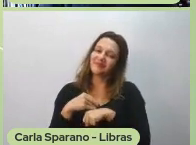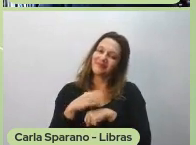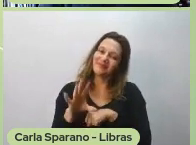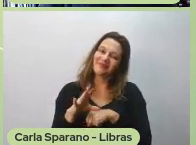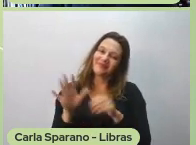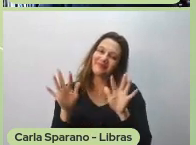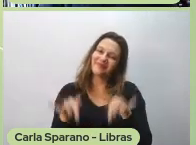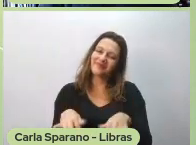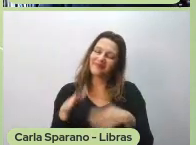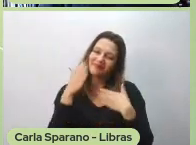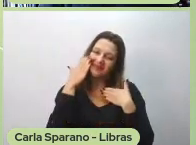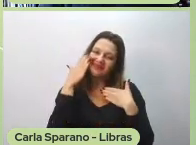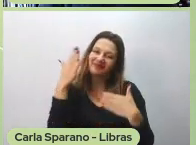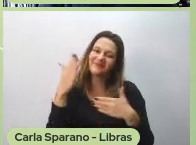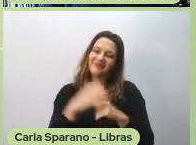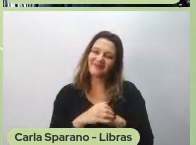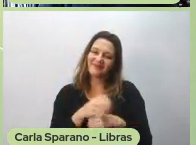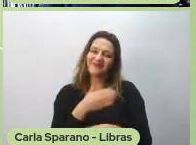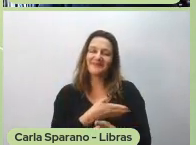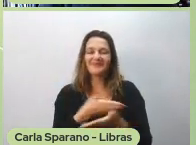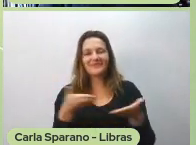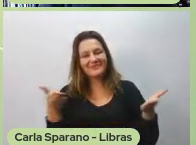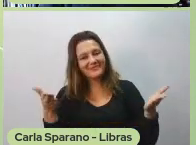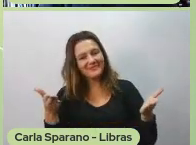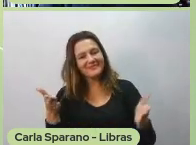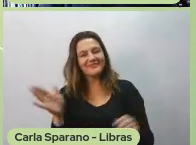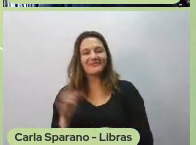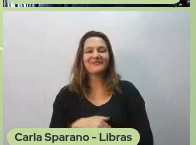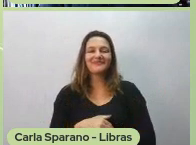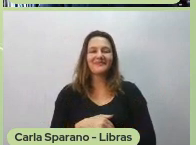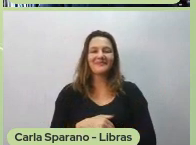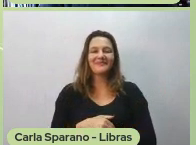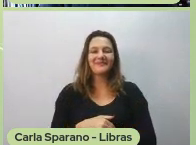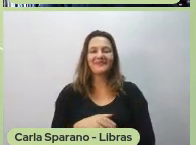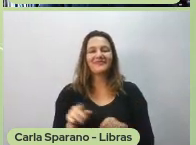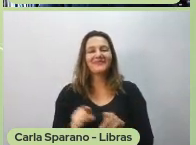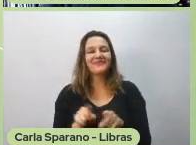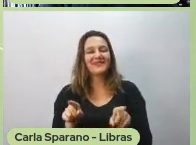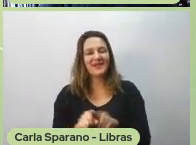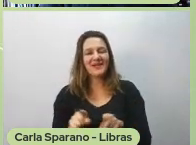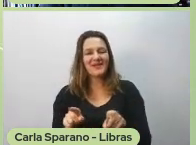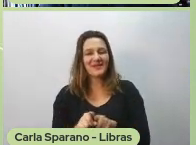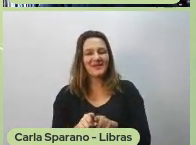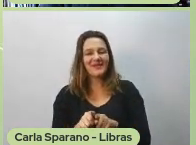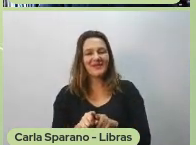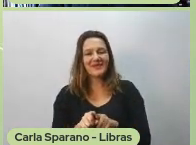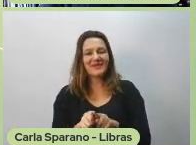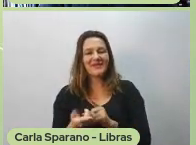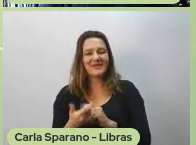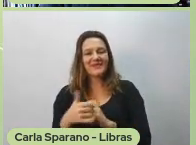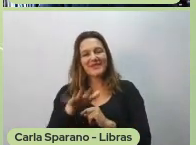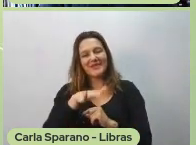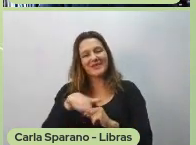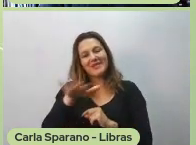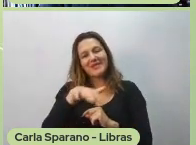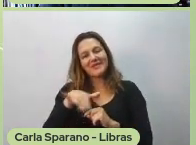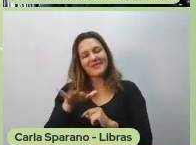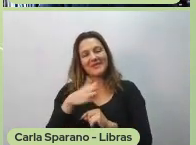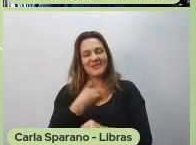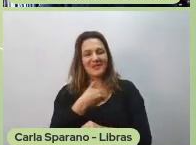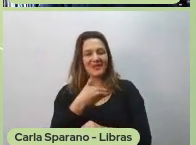final, meu agradecimento a você, as minhas outras também aqui que atuam nas áreas de diversidade, inclusão